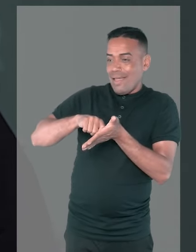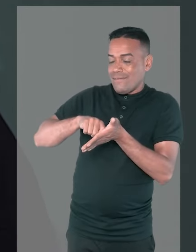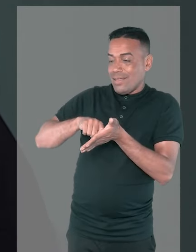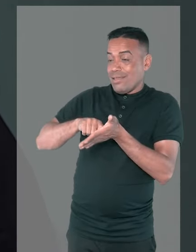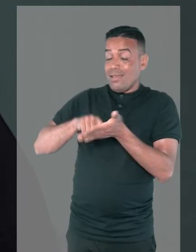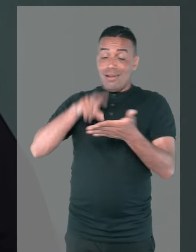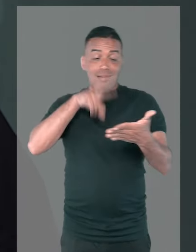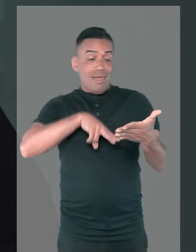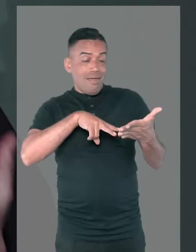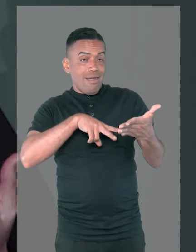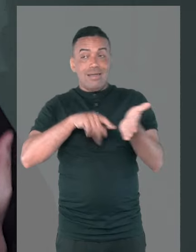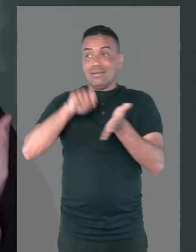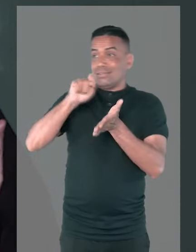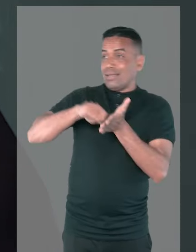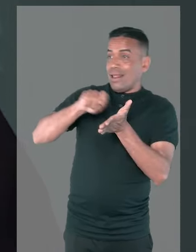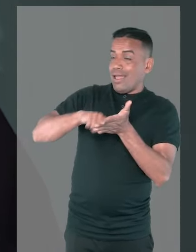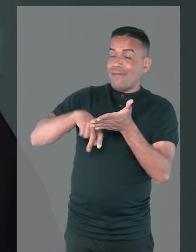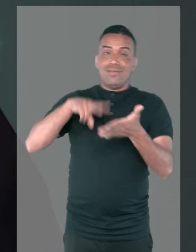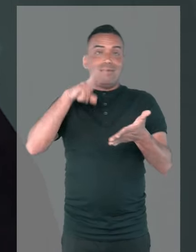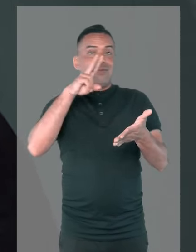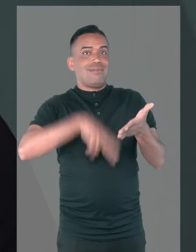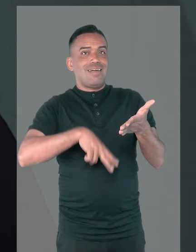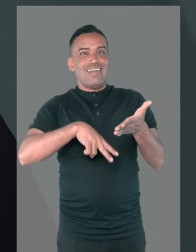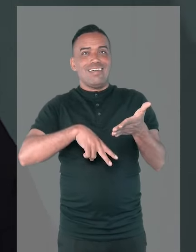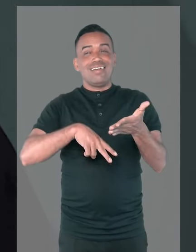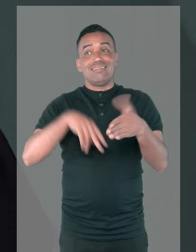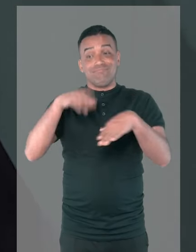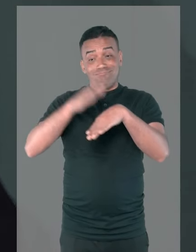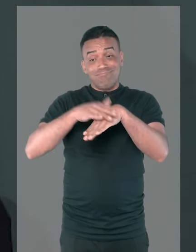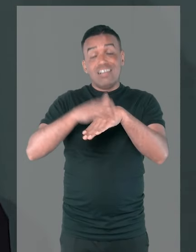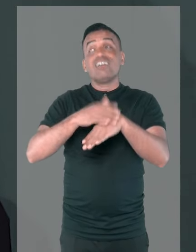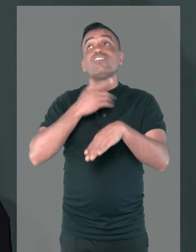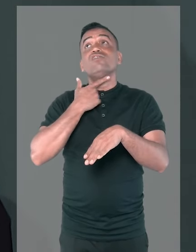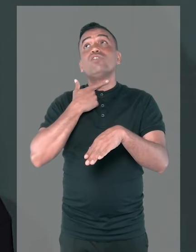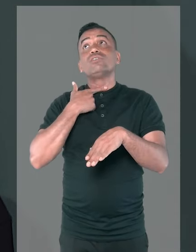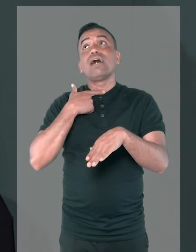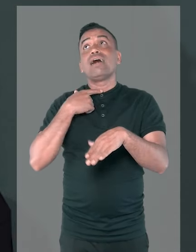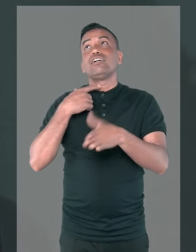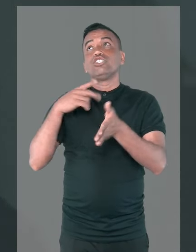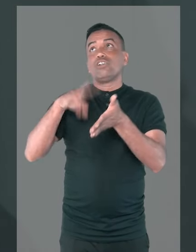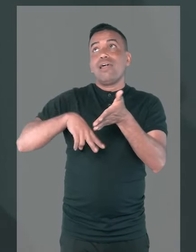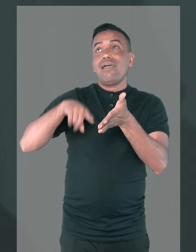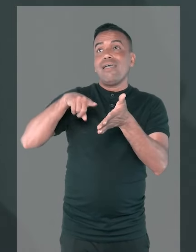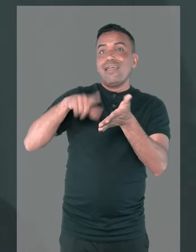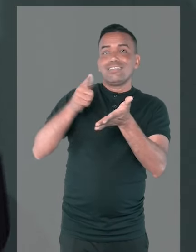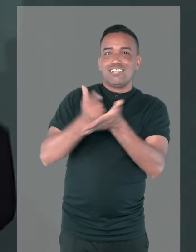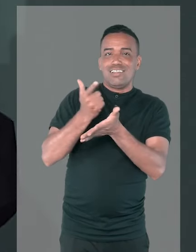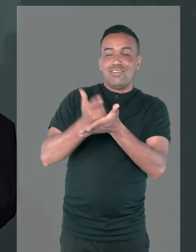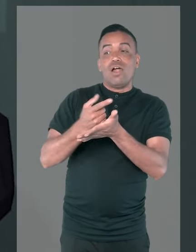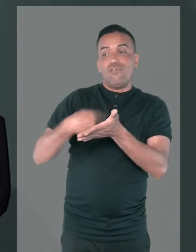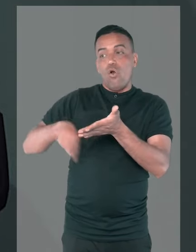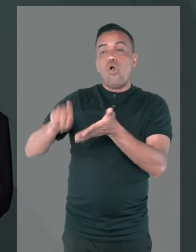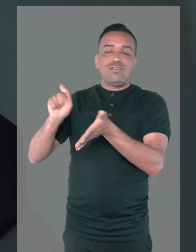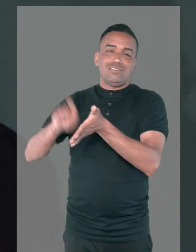que está escrevendo, às vezes escreve o livro que desejaria ler e, portanto, escreve.